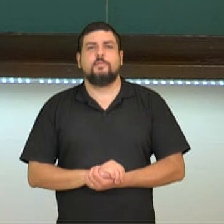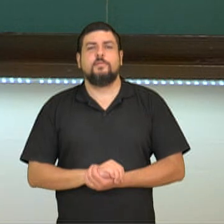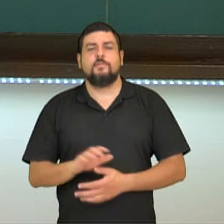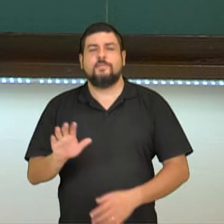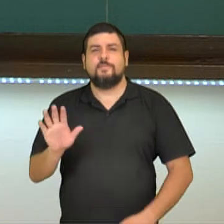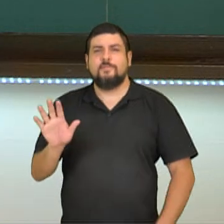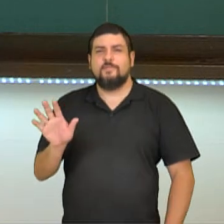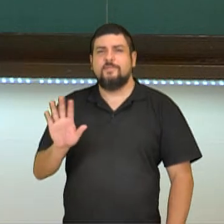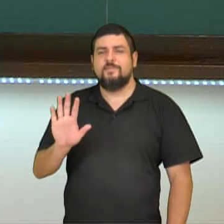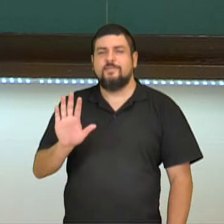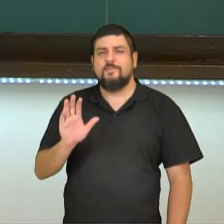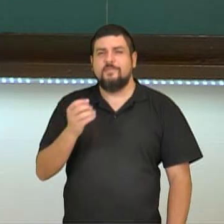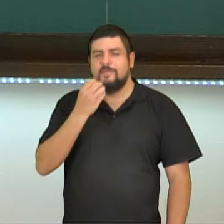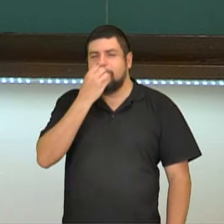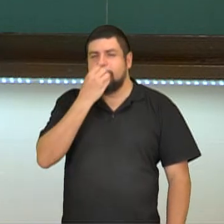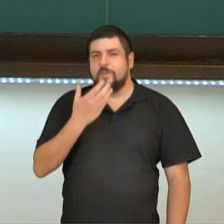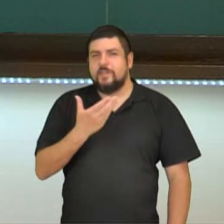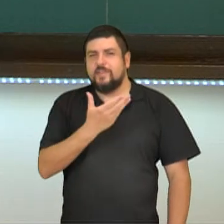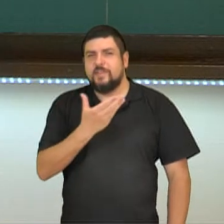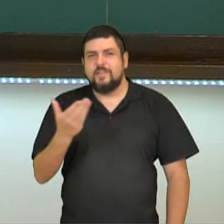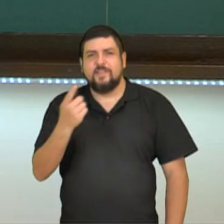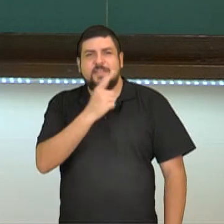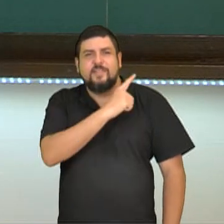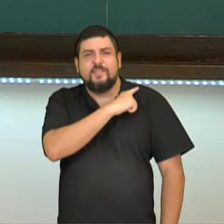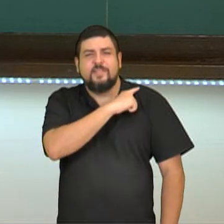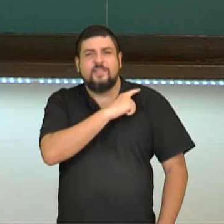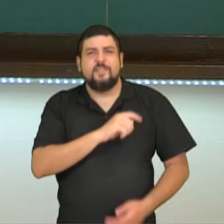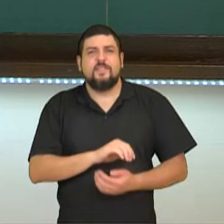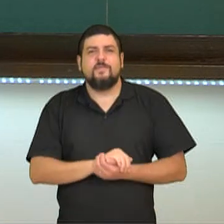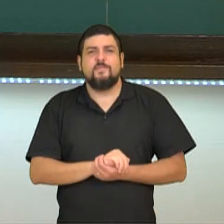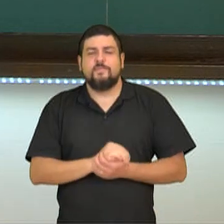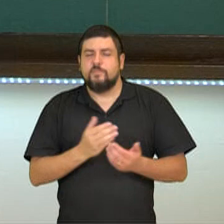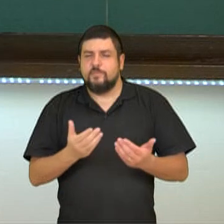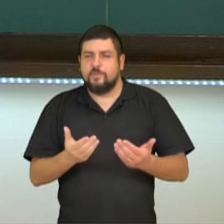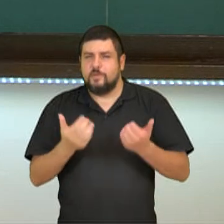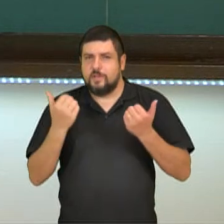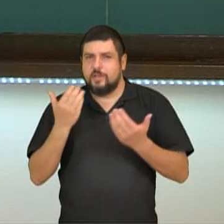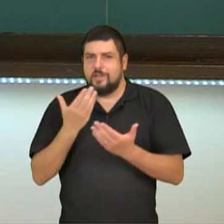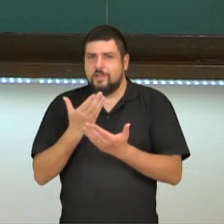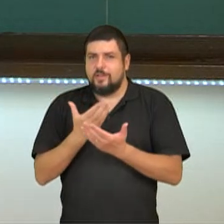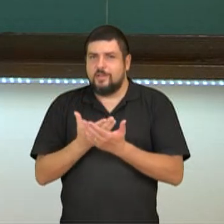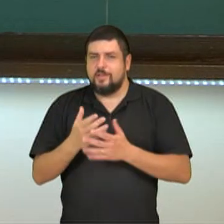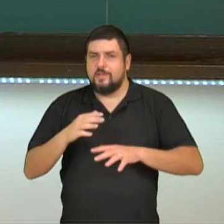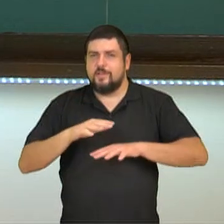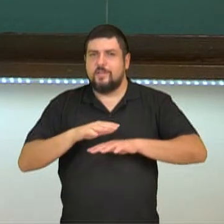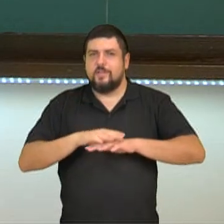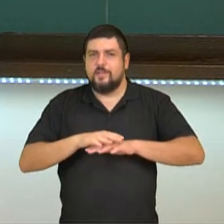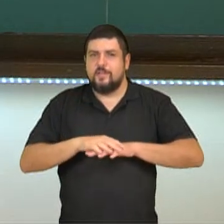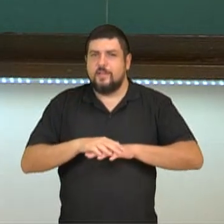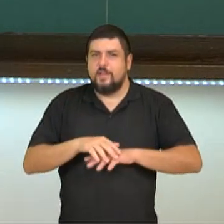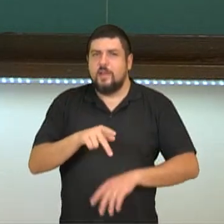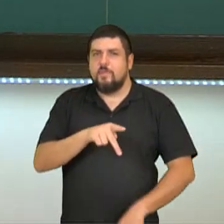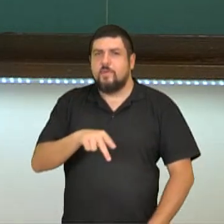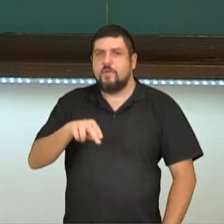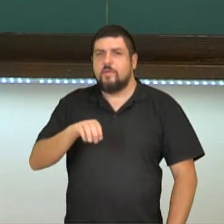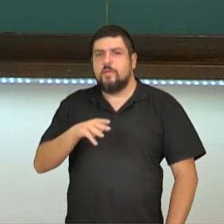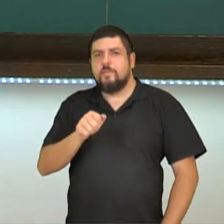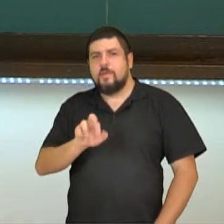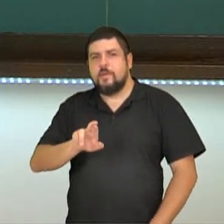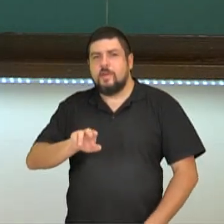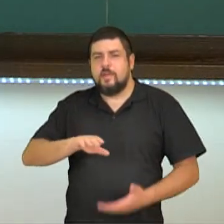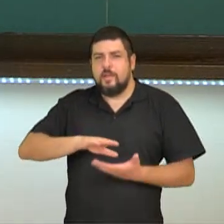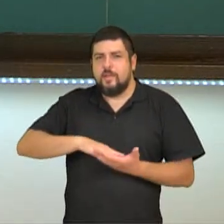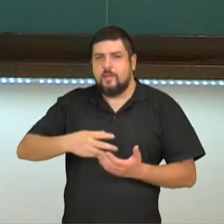aí, galerinha da primeira série? Tudo certo com vocês? Bora lá estudar matemática aqui com a professora Neumar e também com o nosso